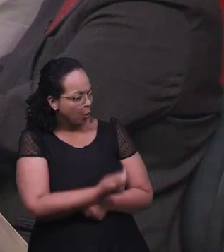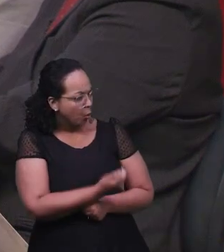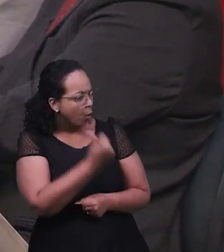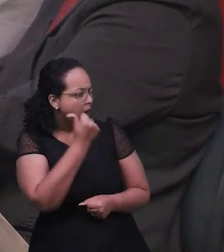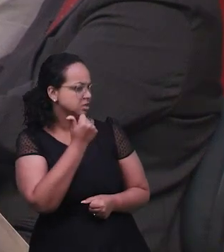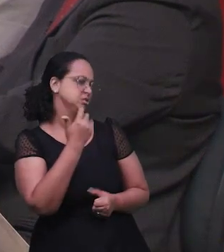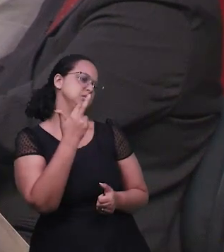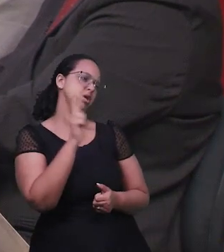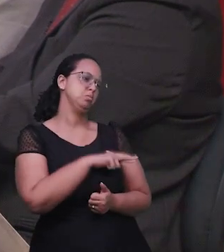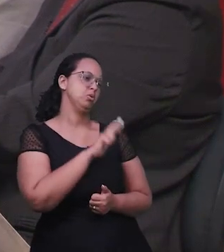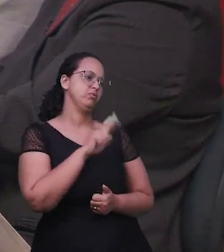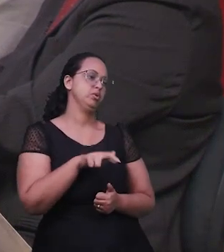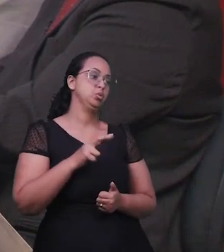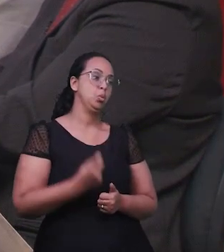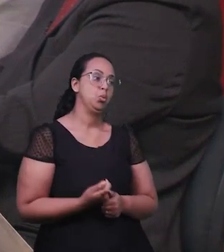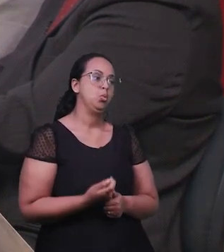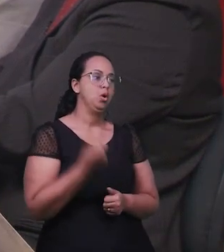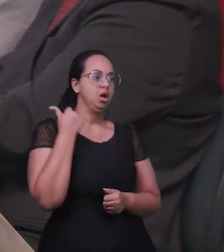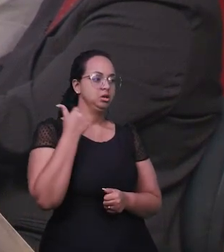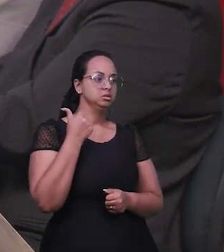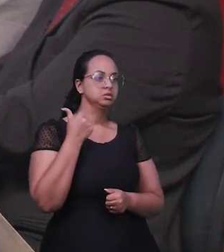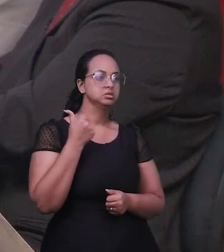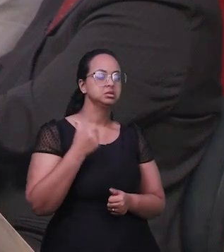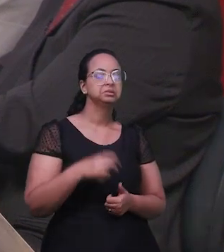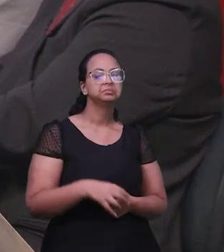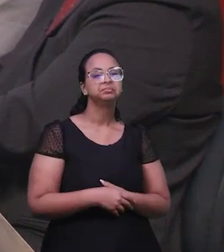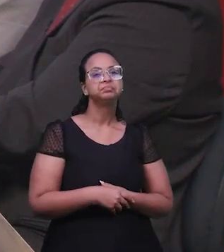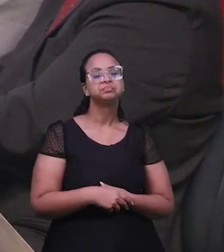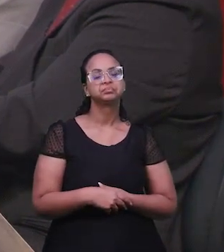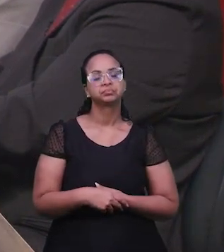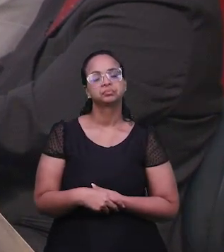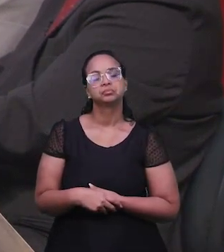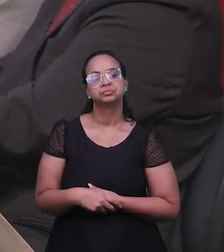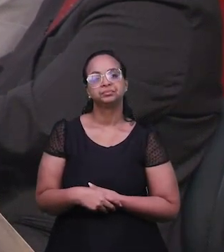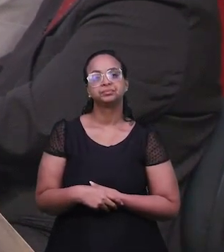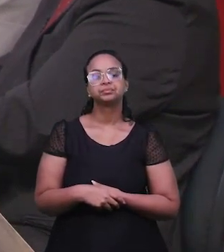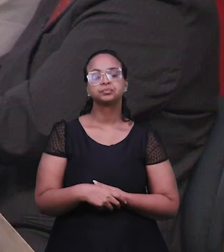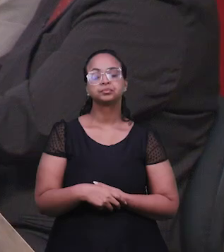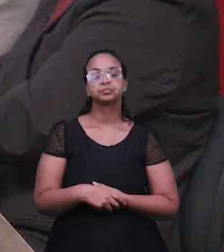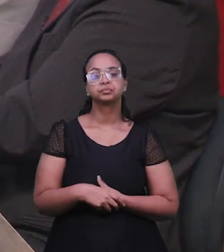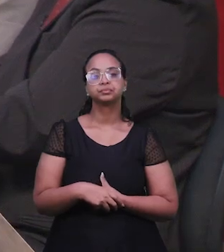E eu estava praticamente já vencido